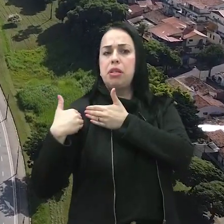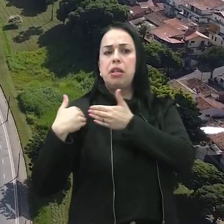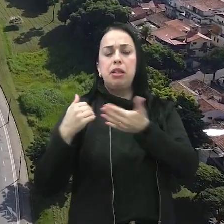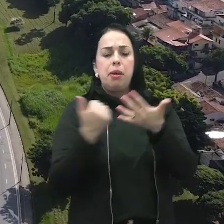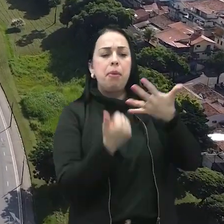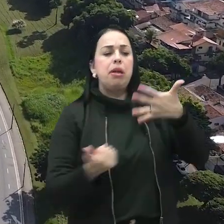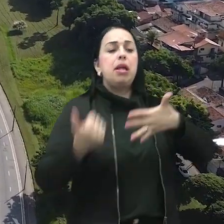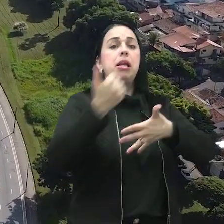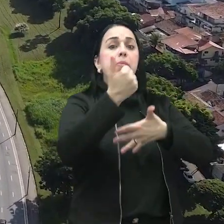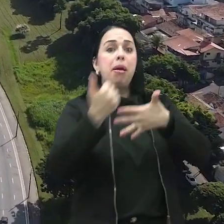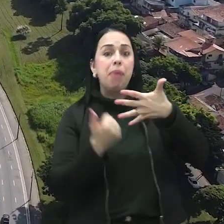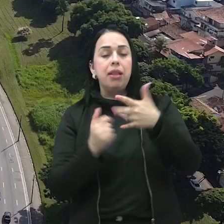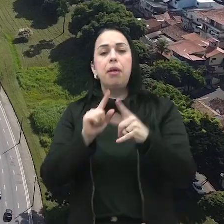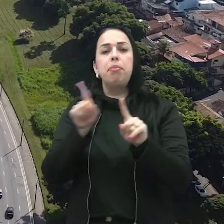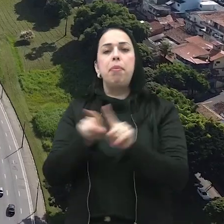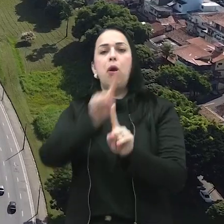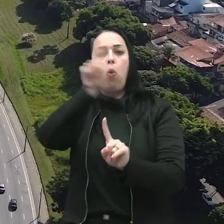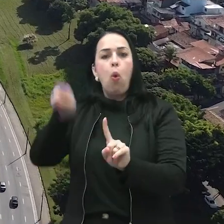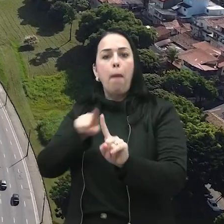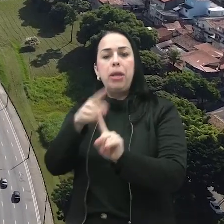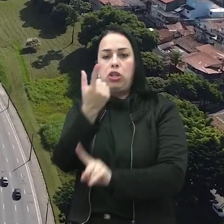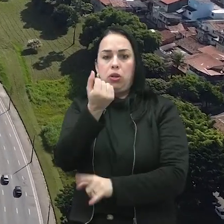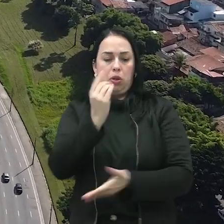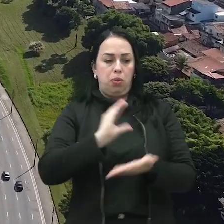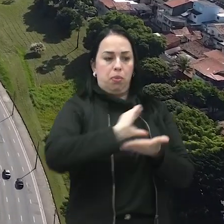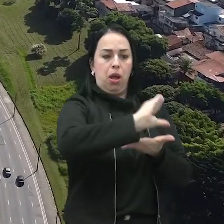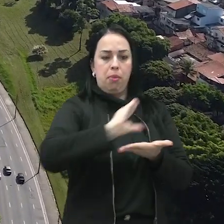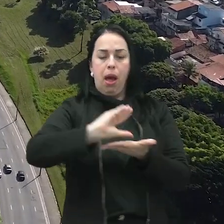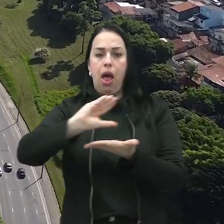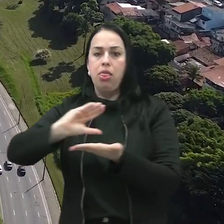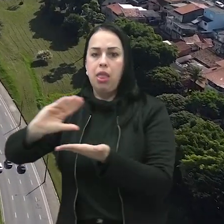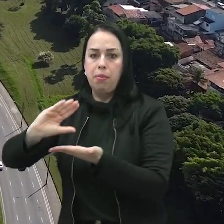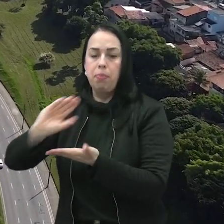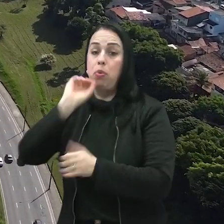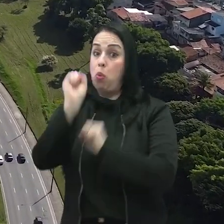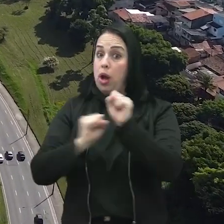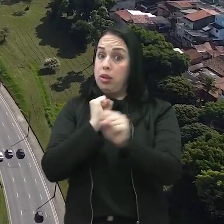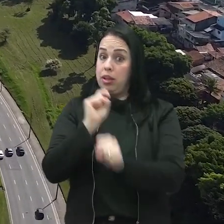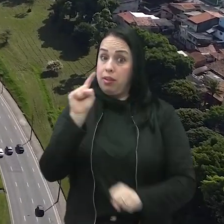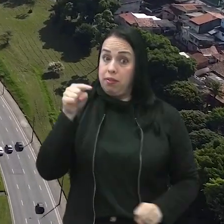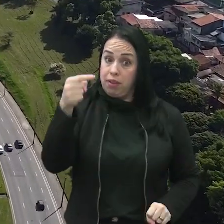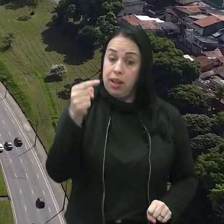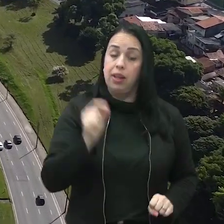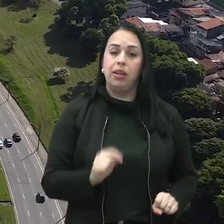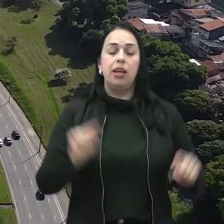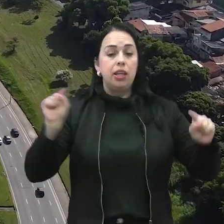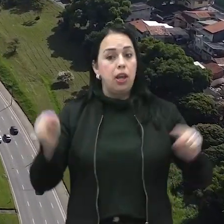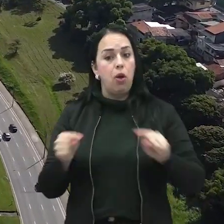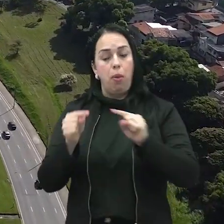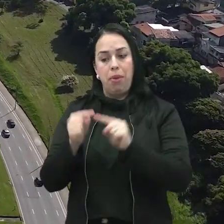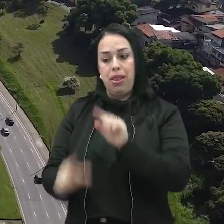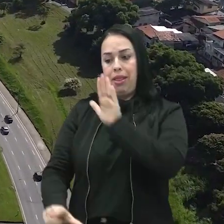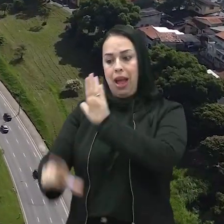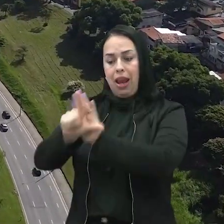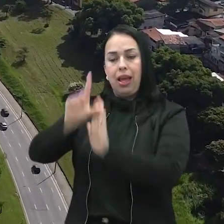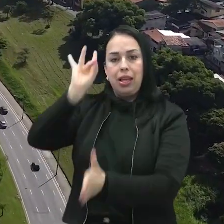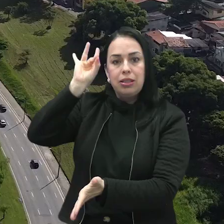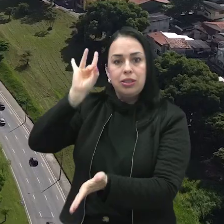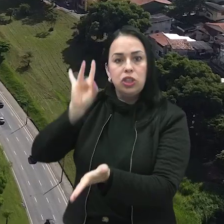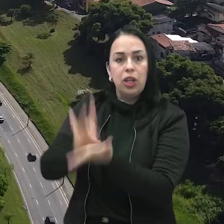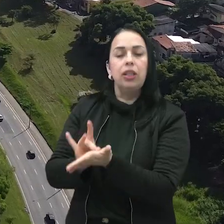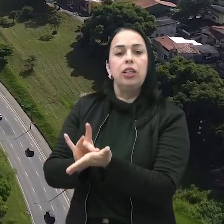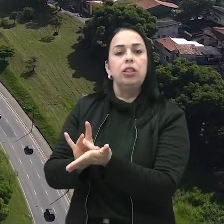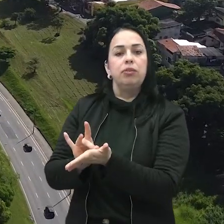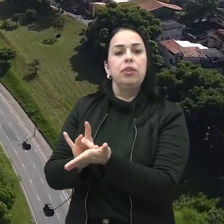traçar prioridades e metas do orçamento público para o ano seguinte. Ela serve de orientação para a LOA, Lei Orçamentária